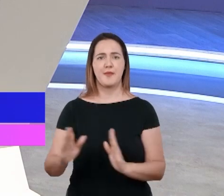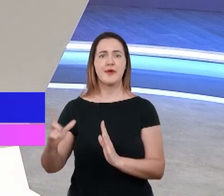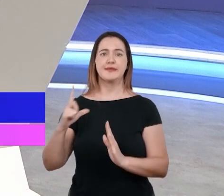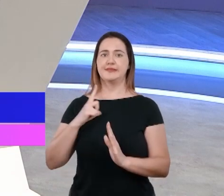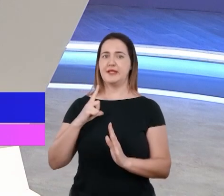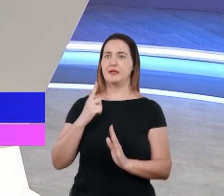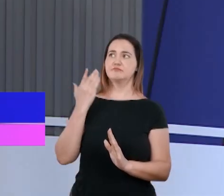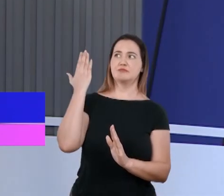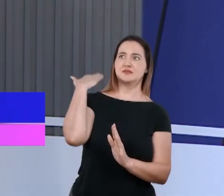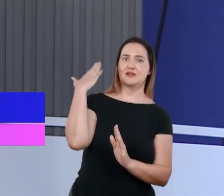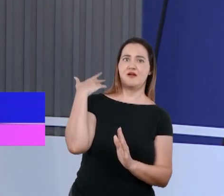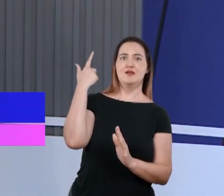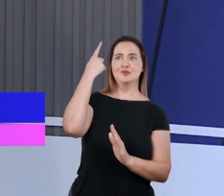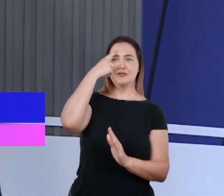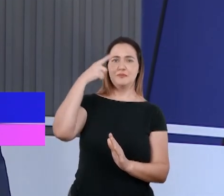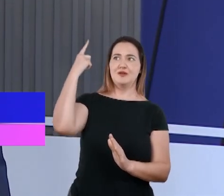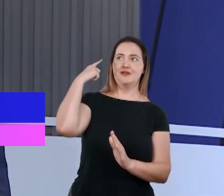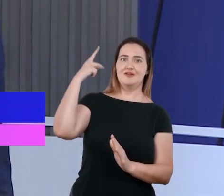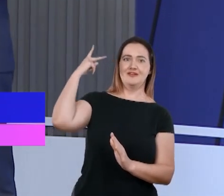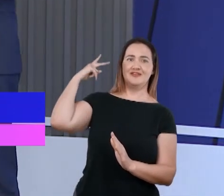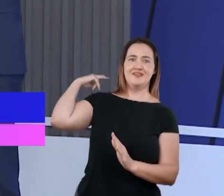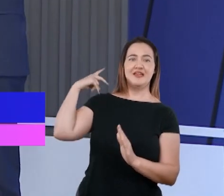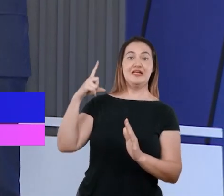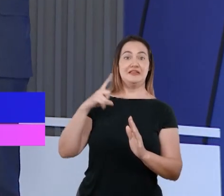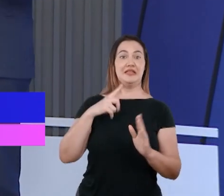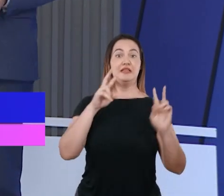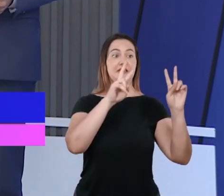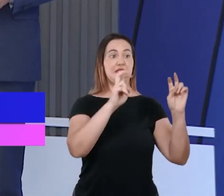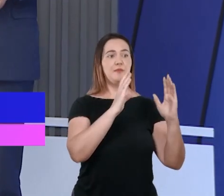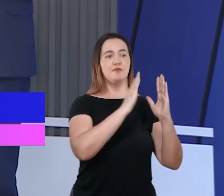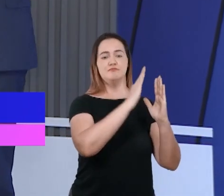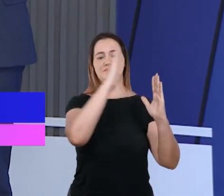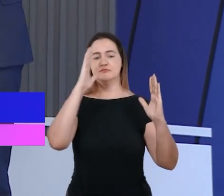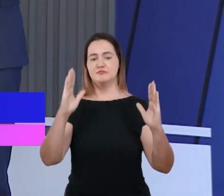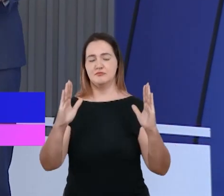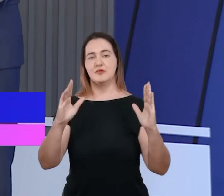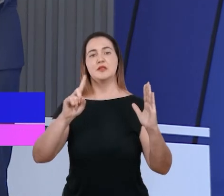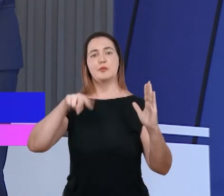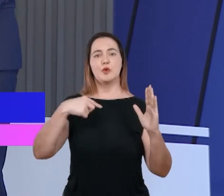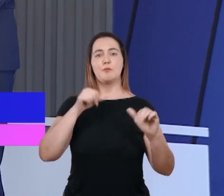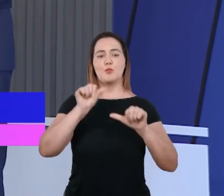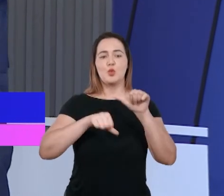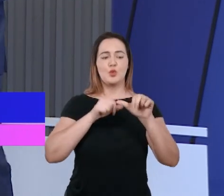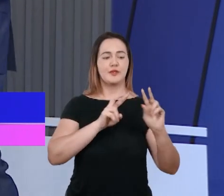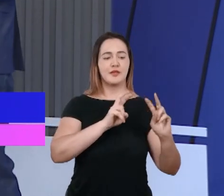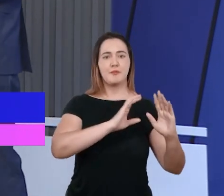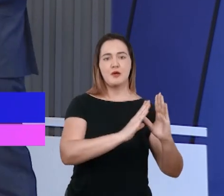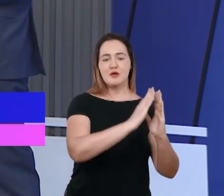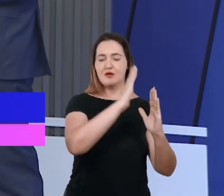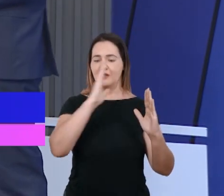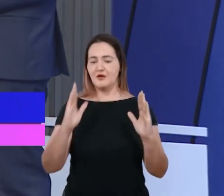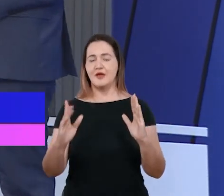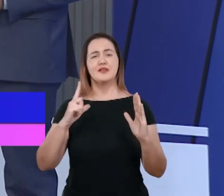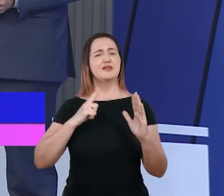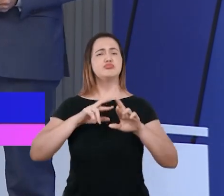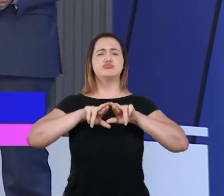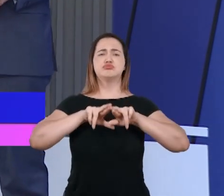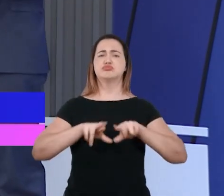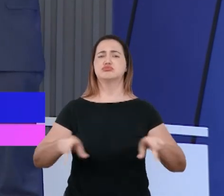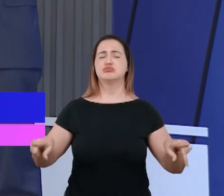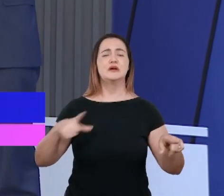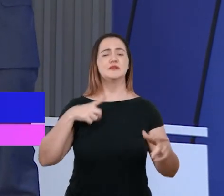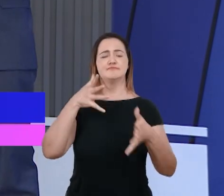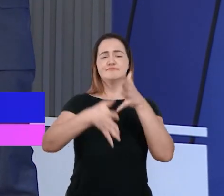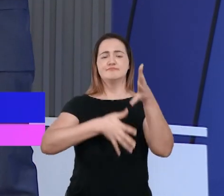Futuro. Os programas anteriores, os temas anteriores, as temporadas passadas, para você ter um encontro